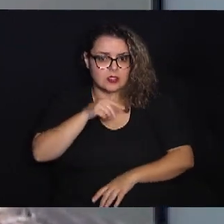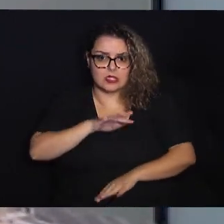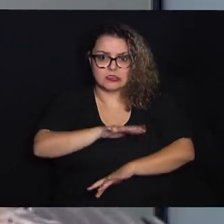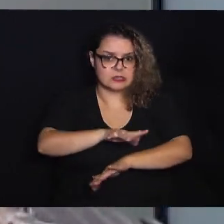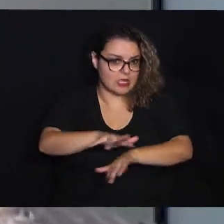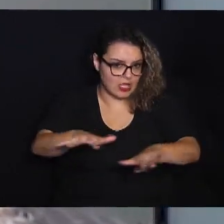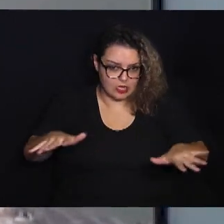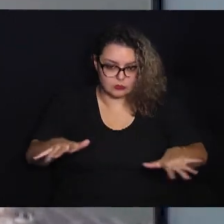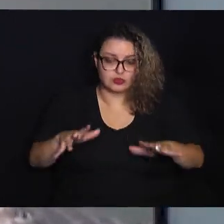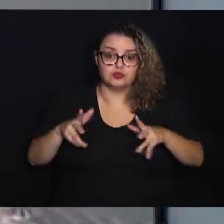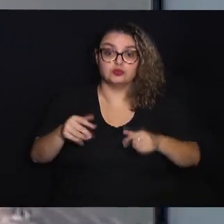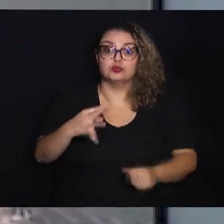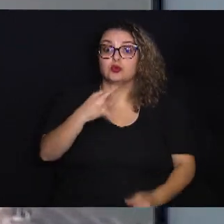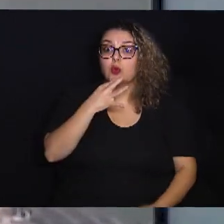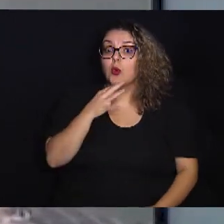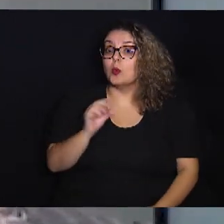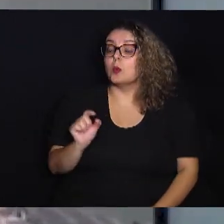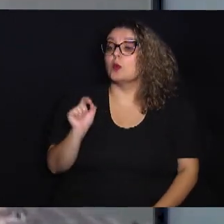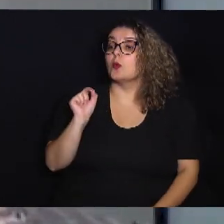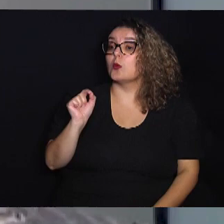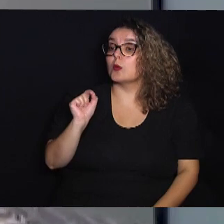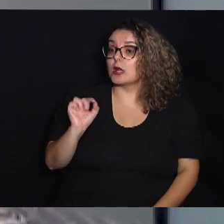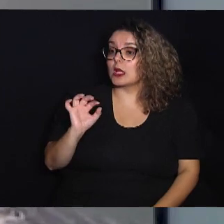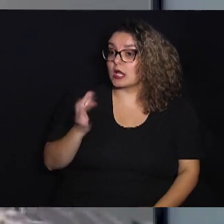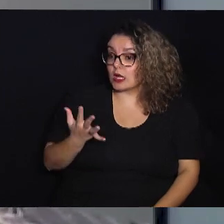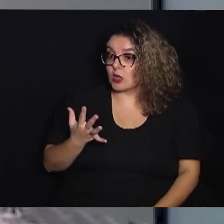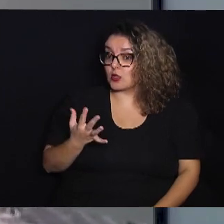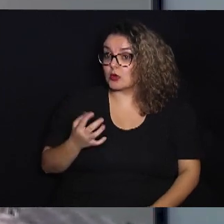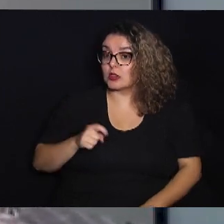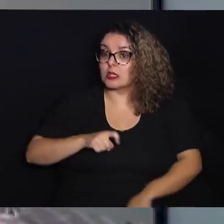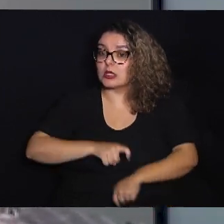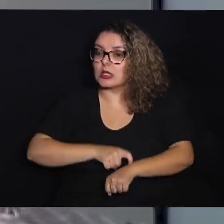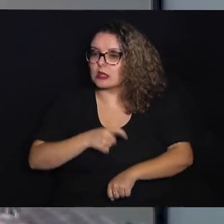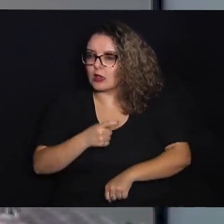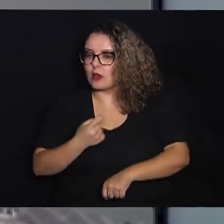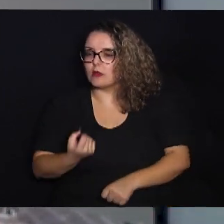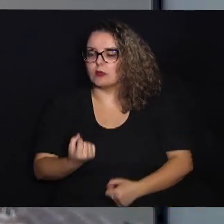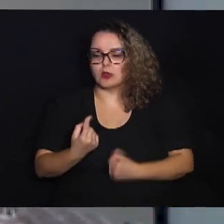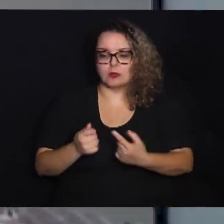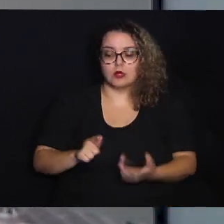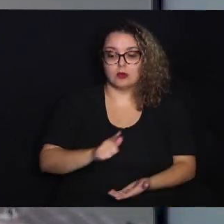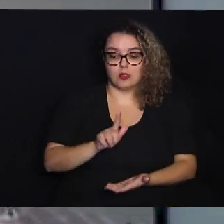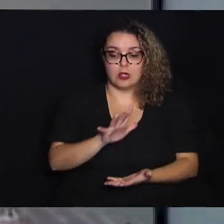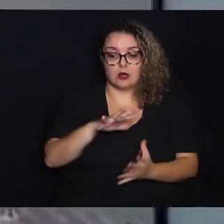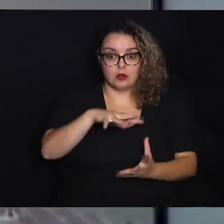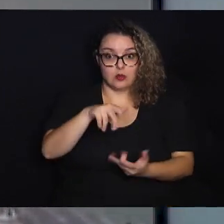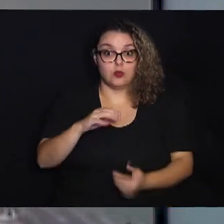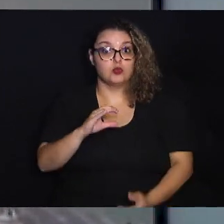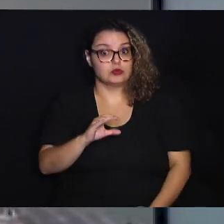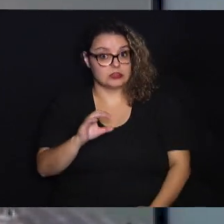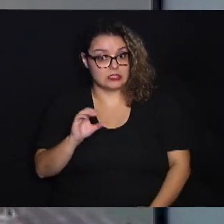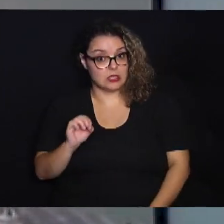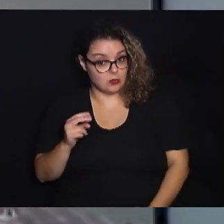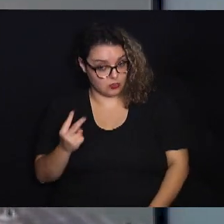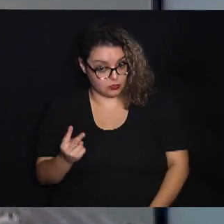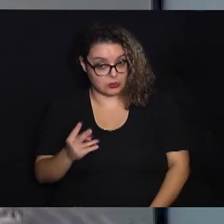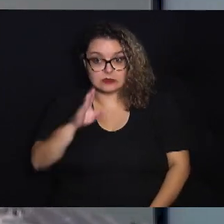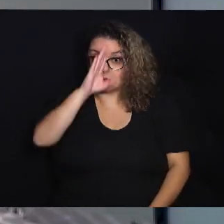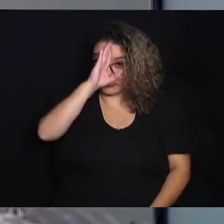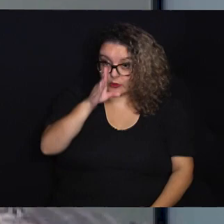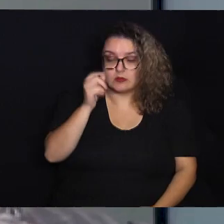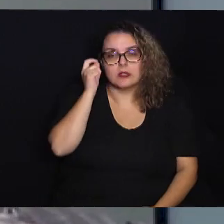das águas, enfim, tudo como nós conhecemos. Acontece que determinados gases, como CO2,